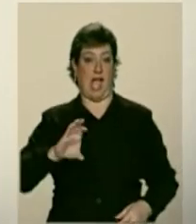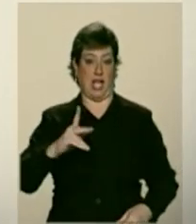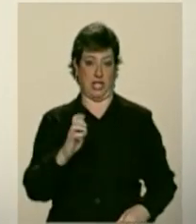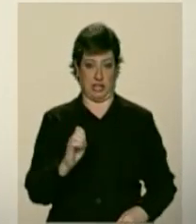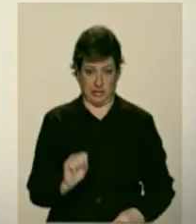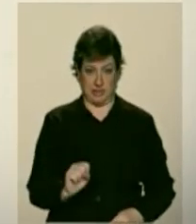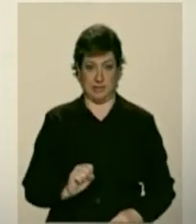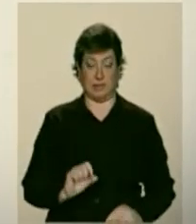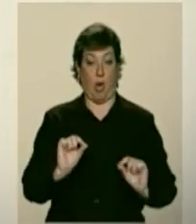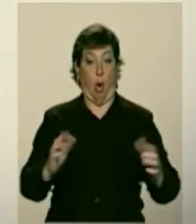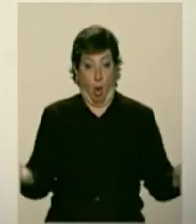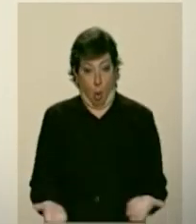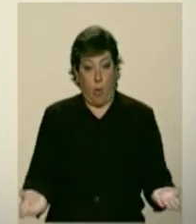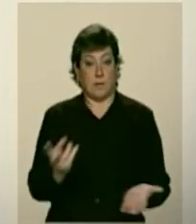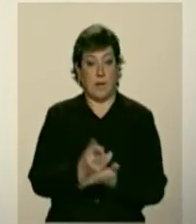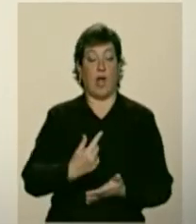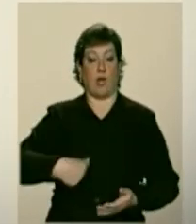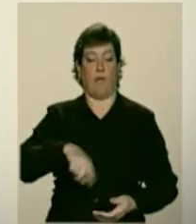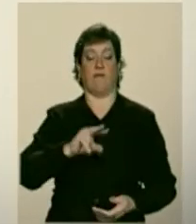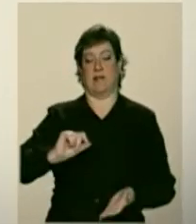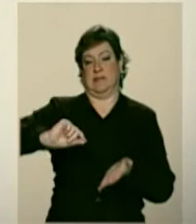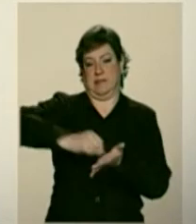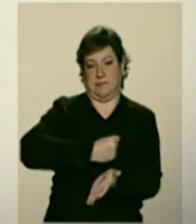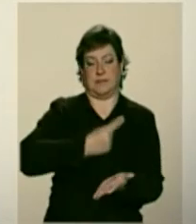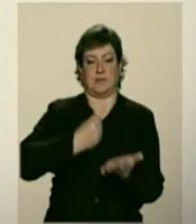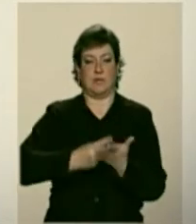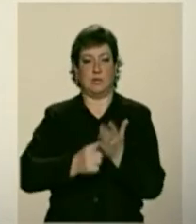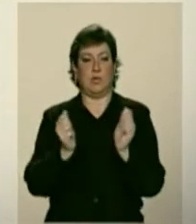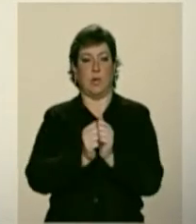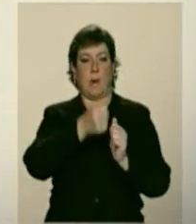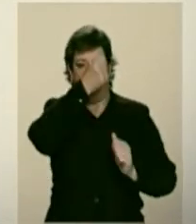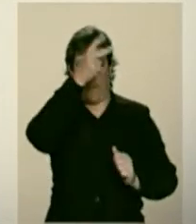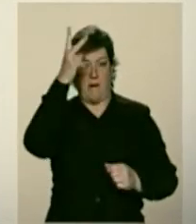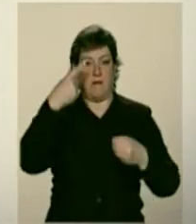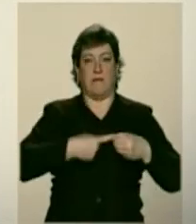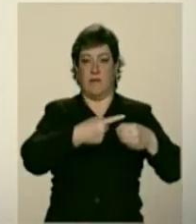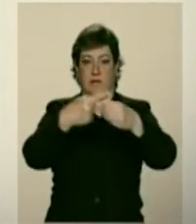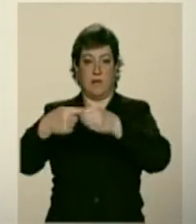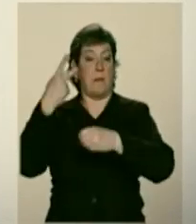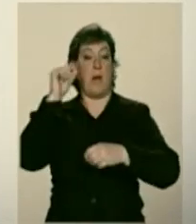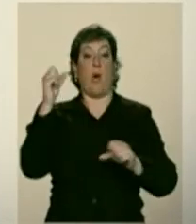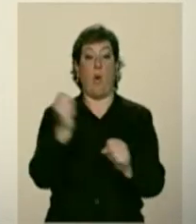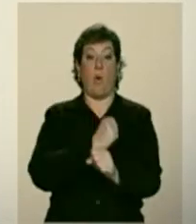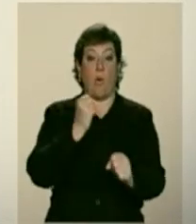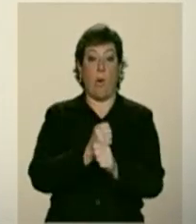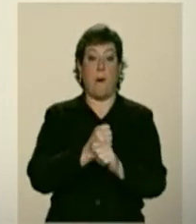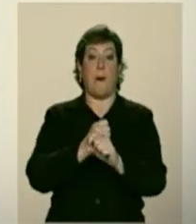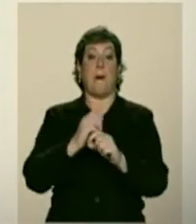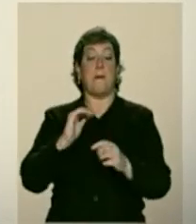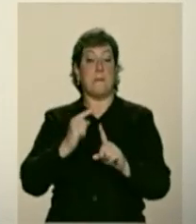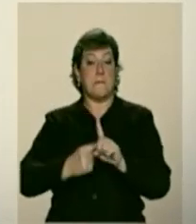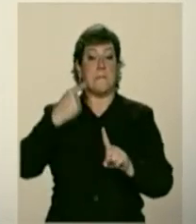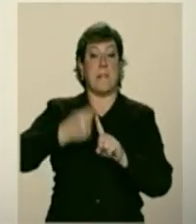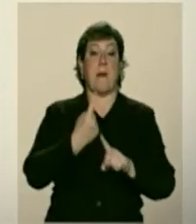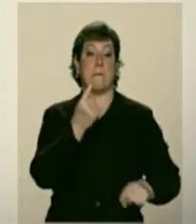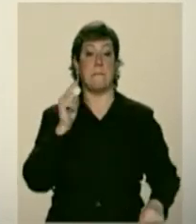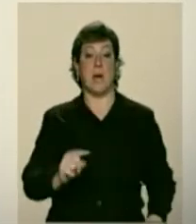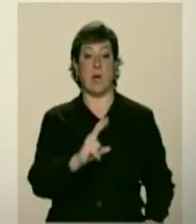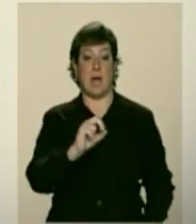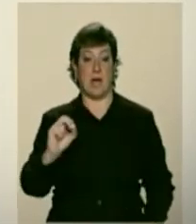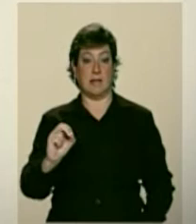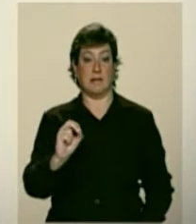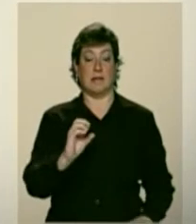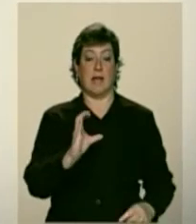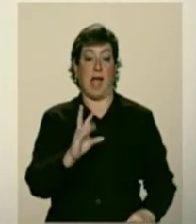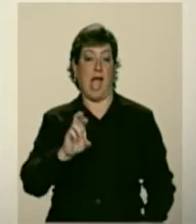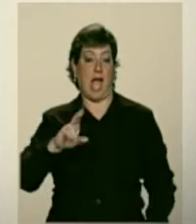Hoje mesmo, nós vamos assinar um acordo com as prefeituras para a construção de mais 1.500 creches em todo